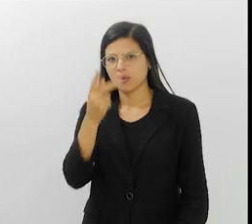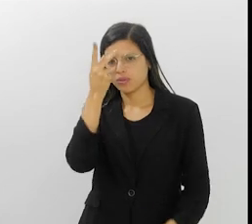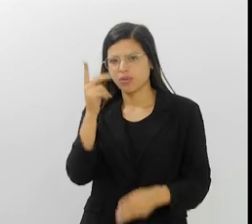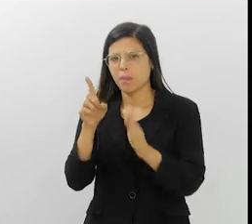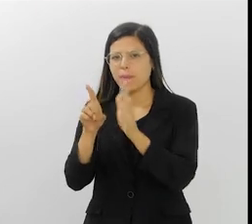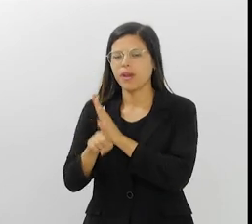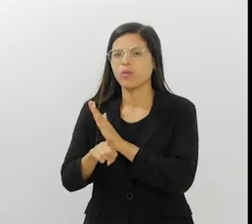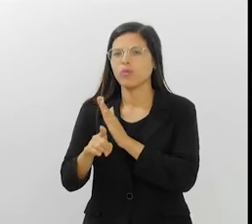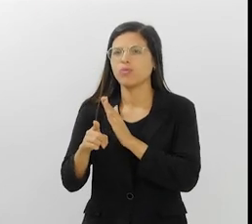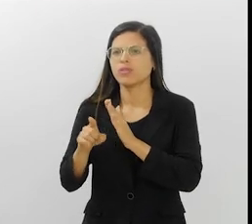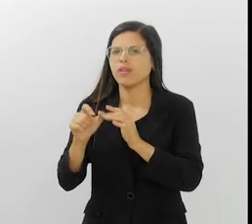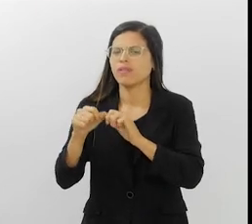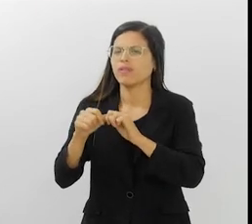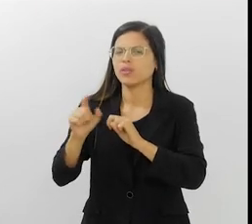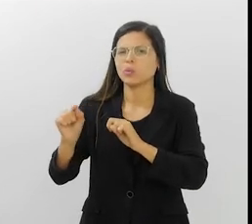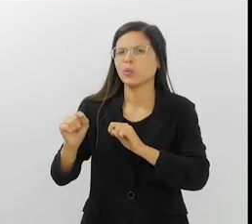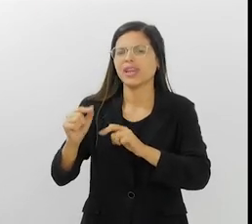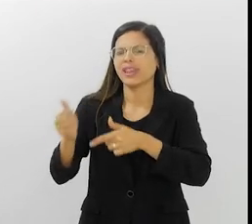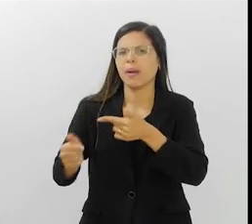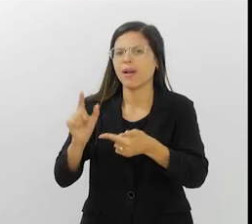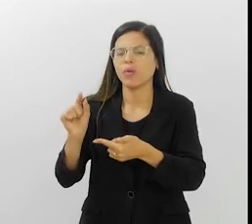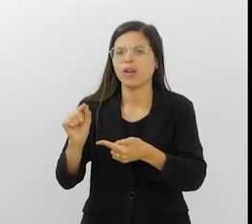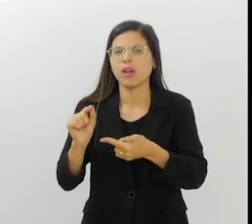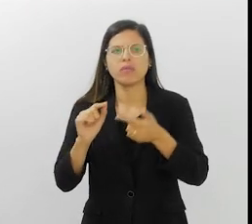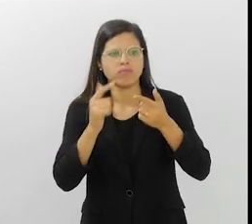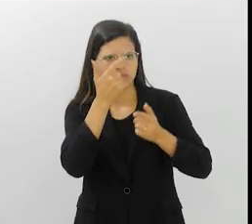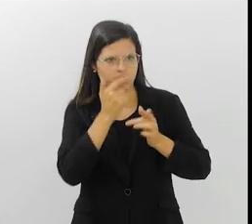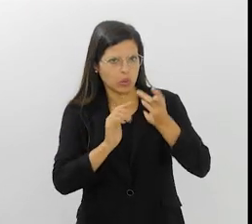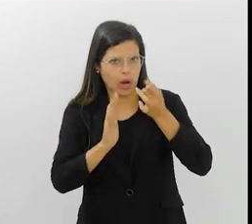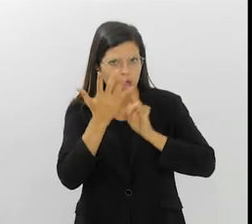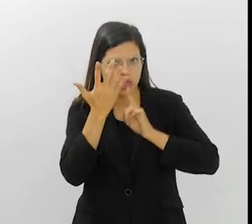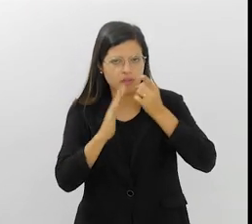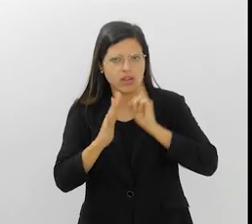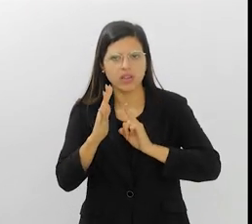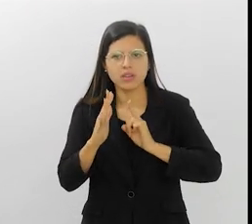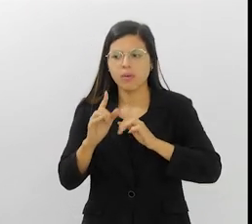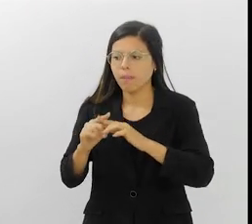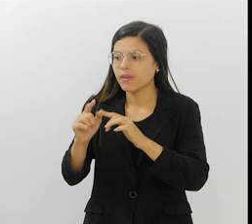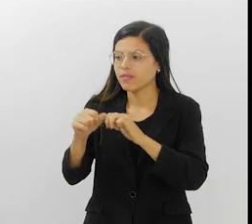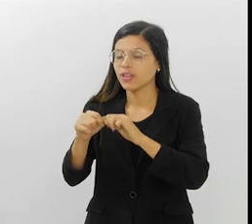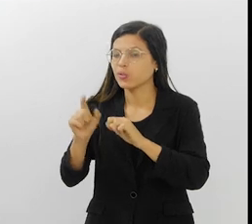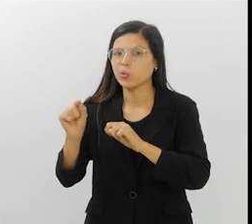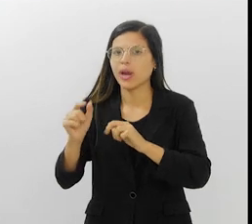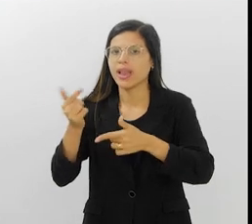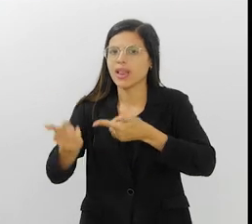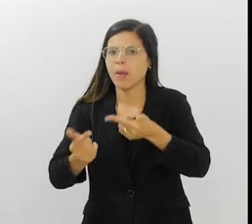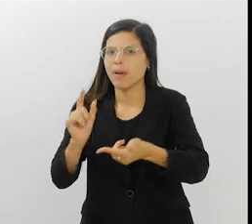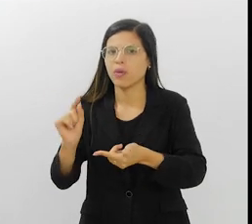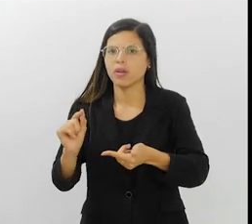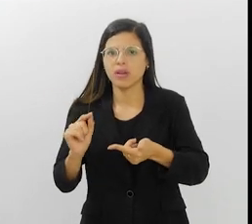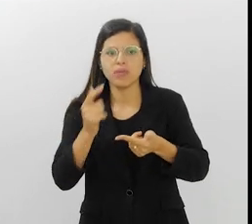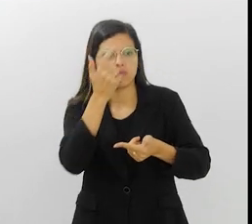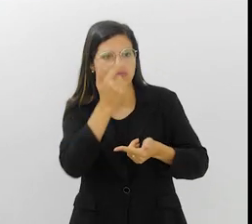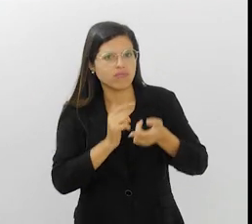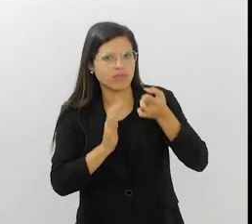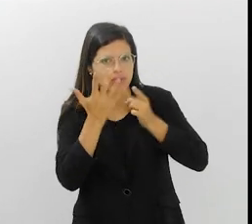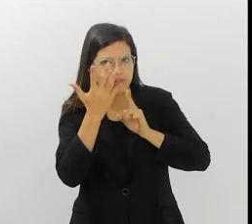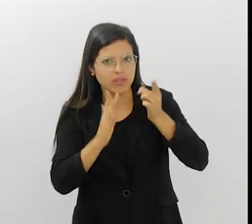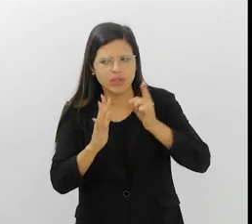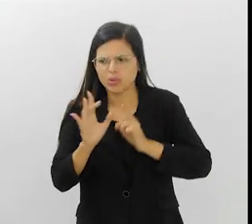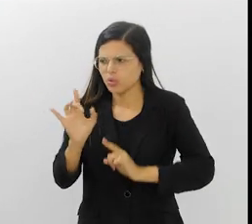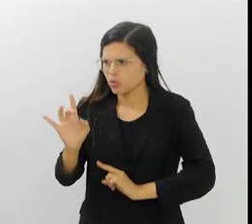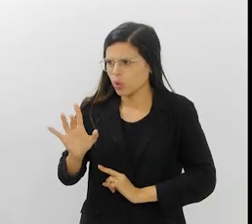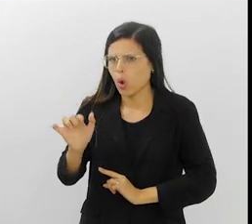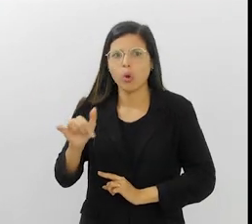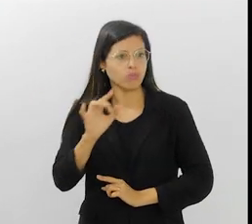pessoas perguntam, o que você faz? Eu falo, sou carnavalesco. Aí sim, mas o que você faz? Eu falo, eu sou carnavalesco, mas só